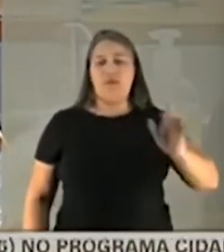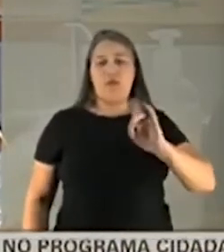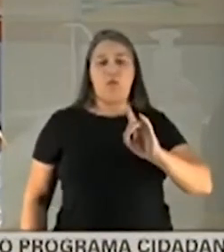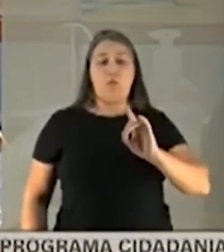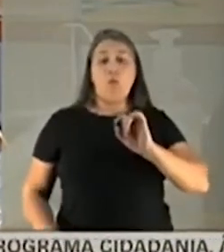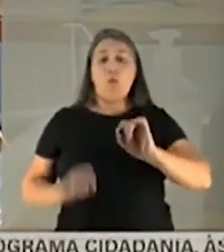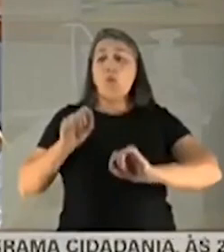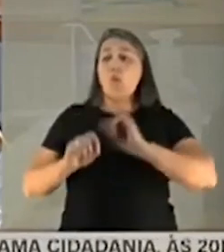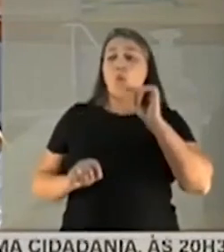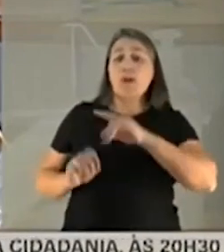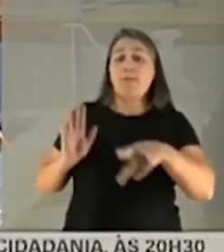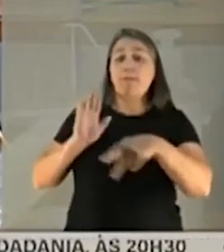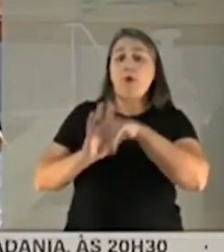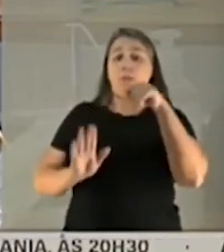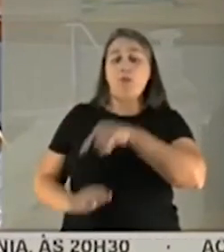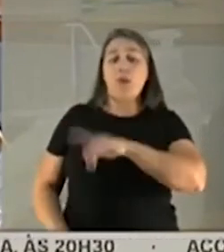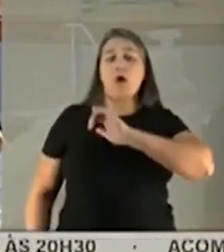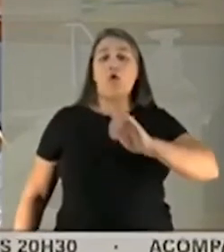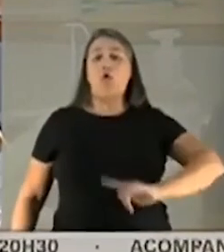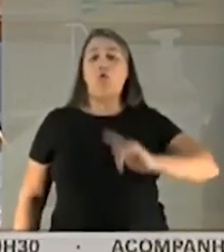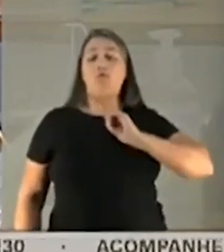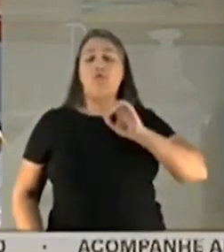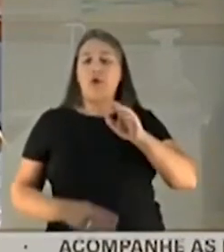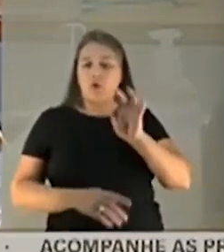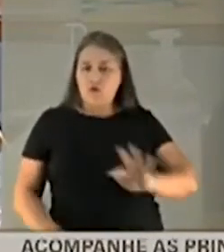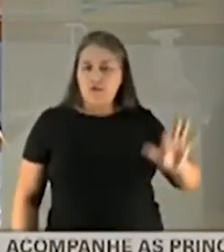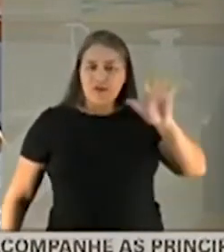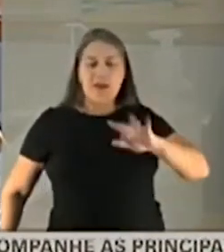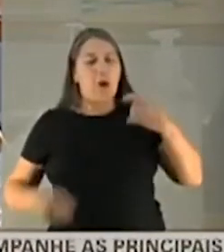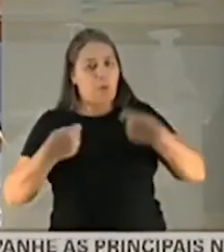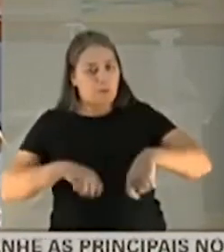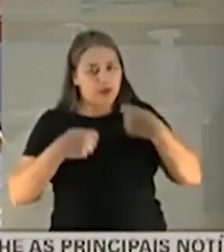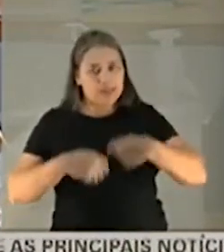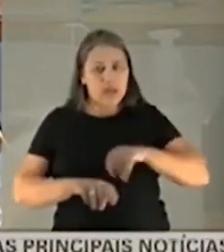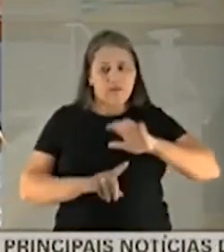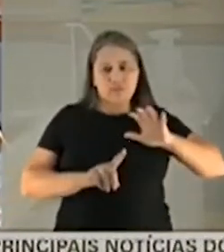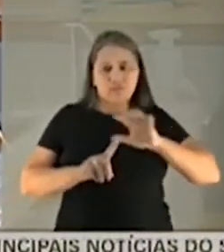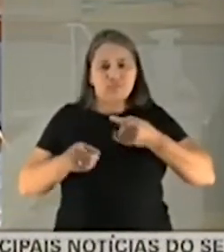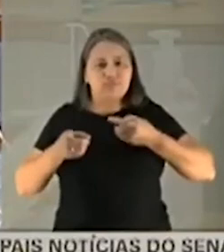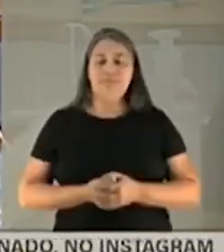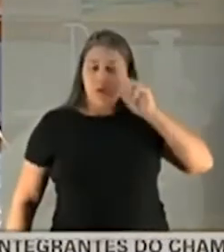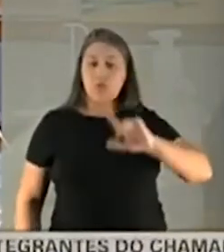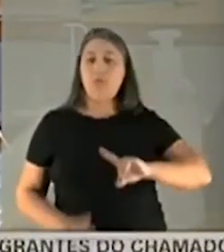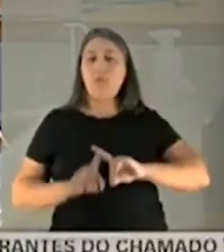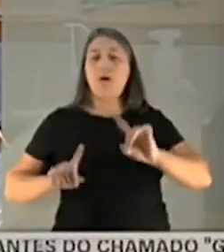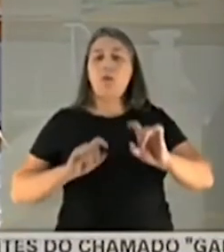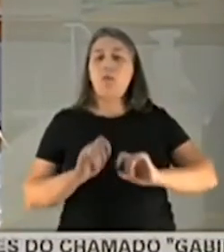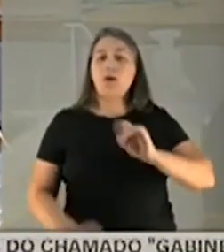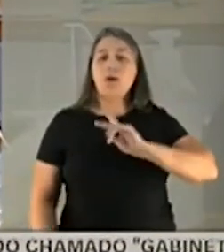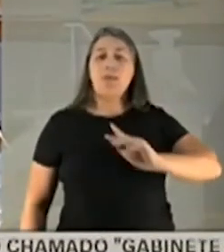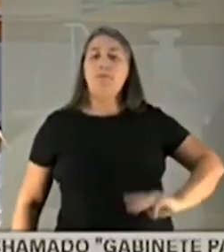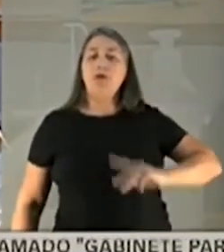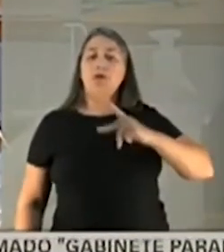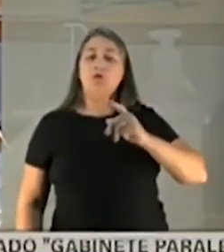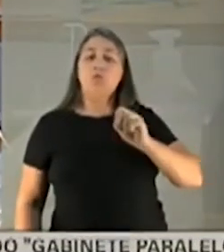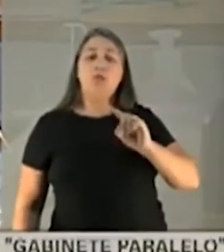que, como comandante da comissão tripartite, tinha que ter agido para impedir essa sandice. Pazuello veio aqui